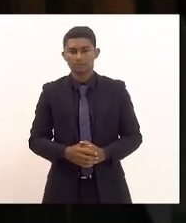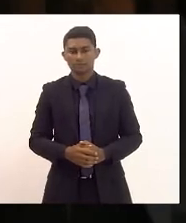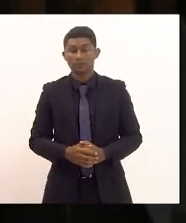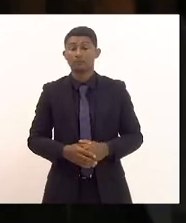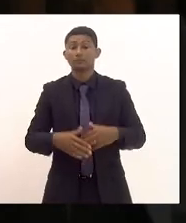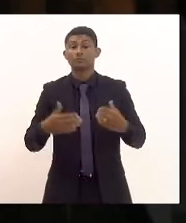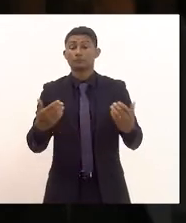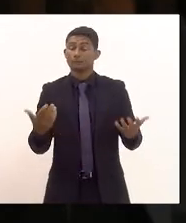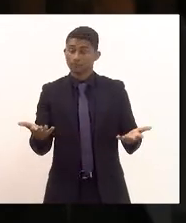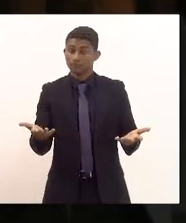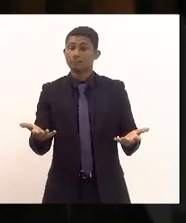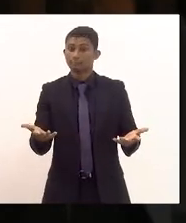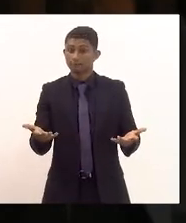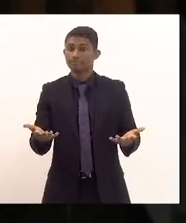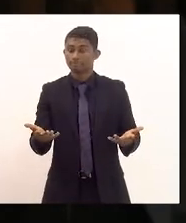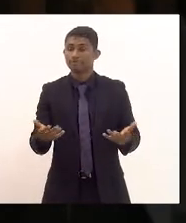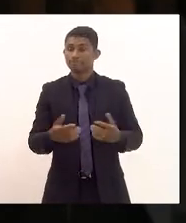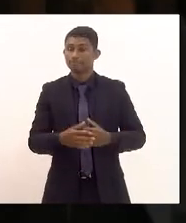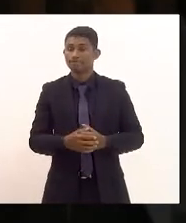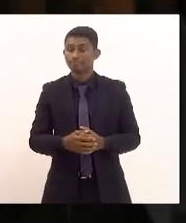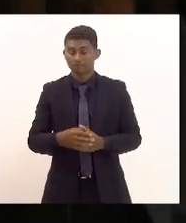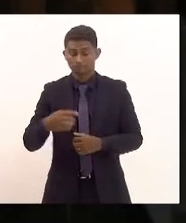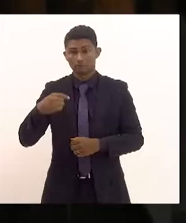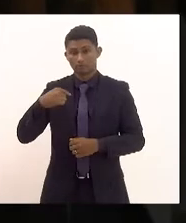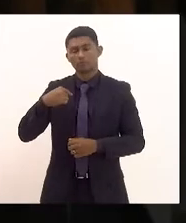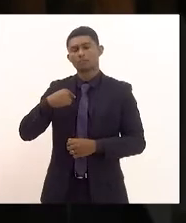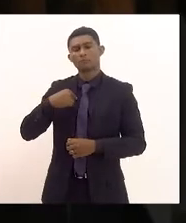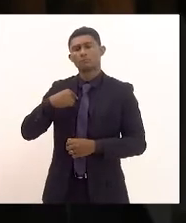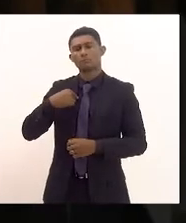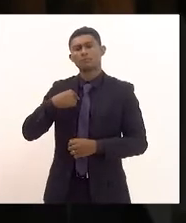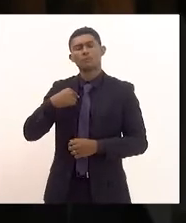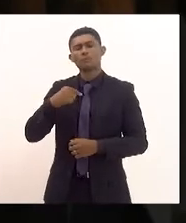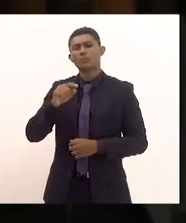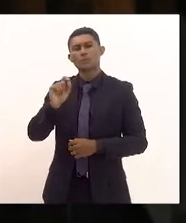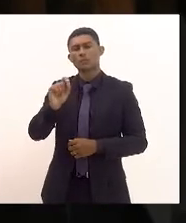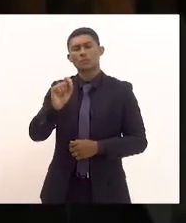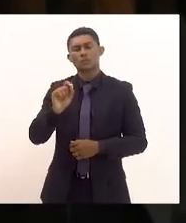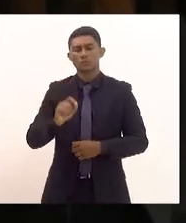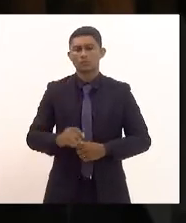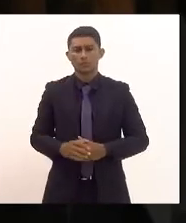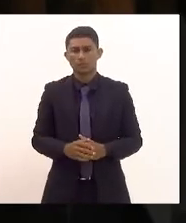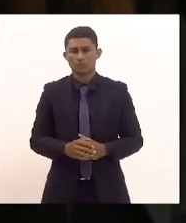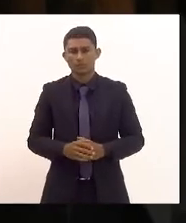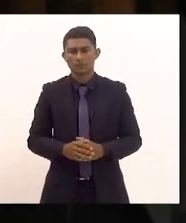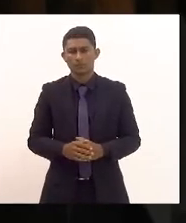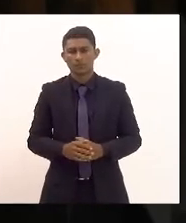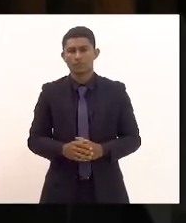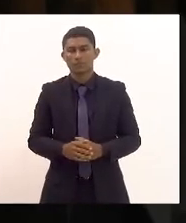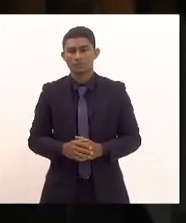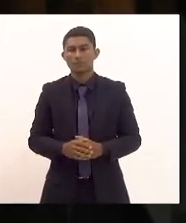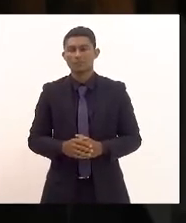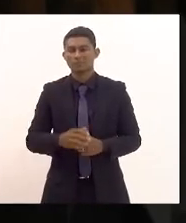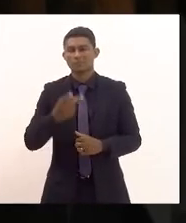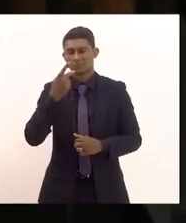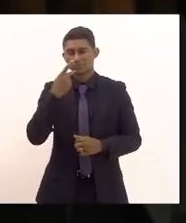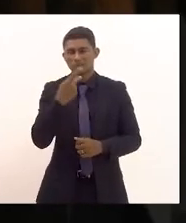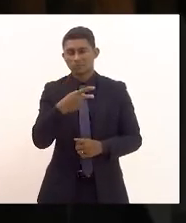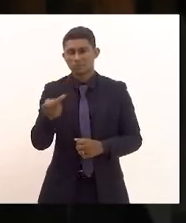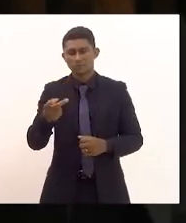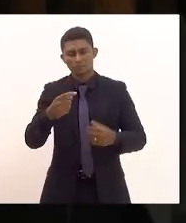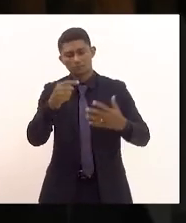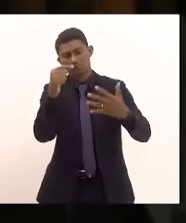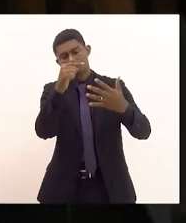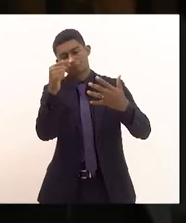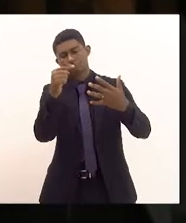bom Então nesse sentido eu queria fazer aqui alguns destaques